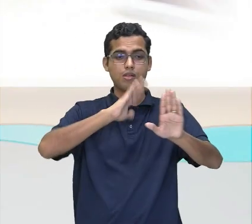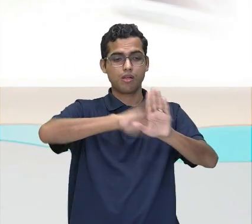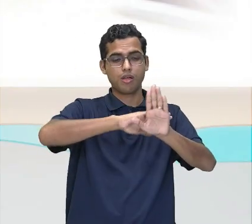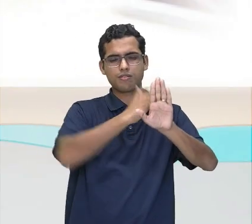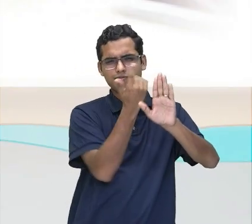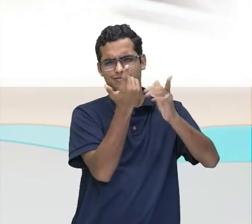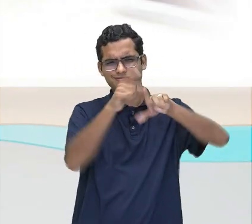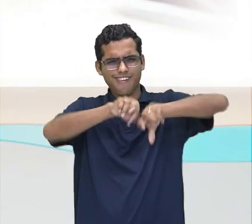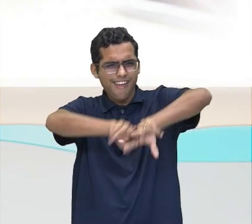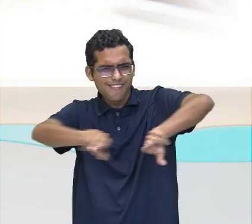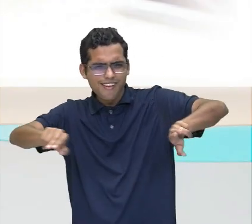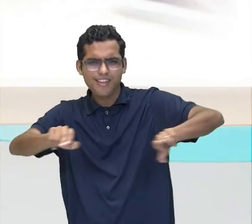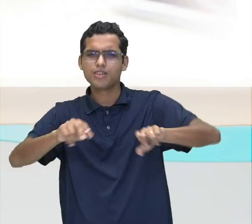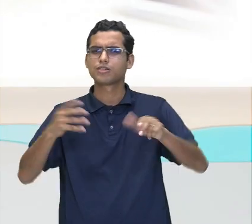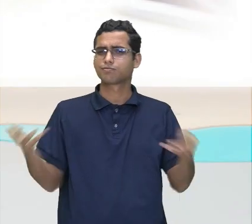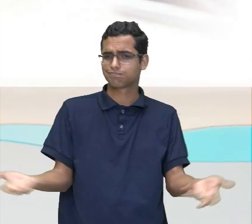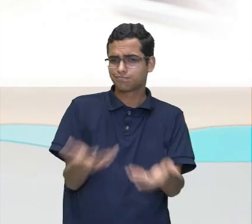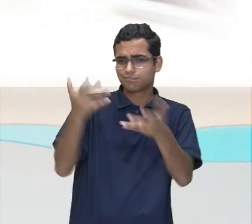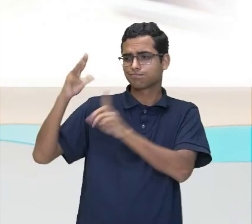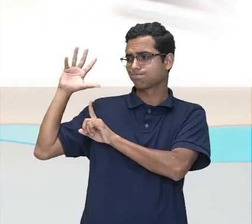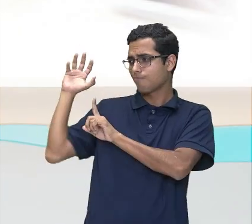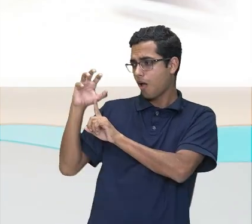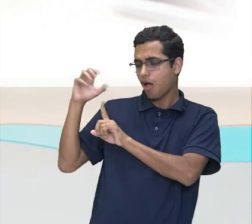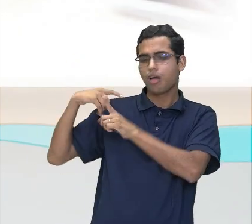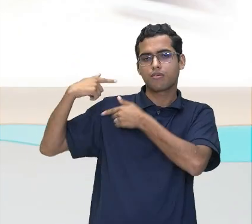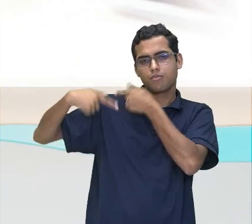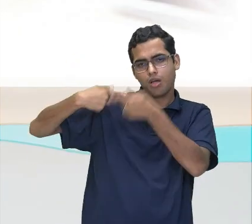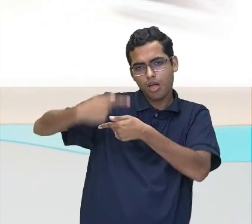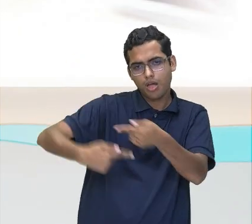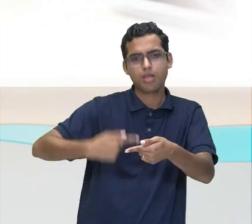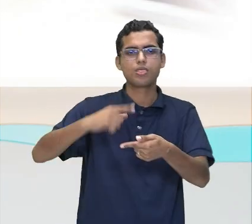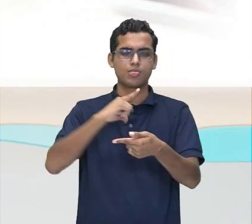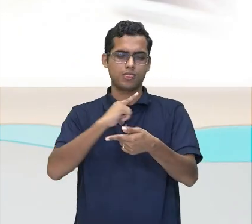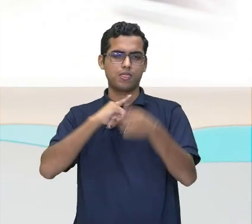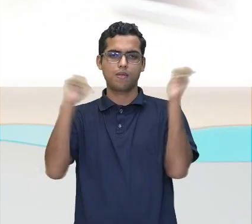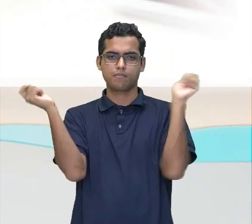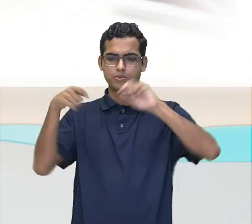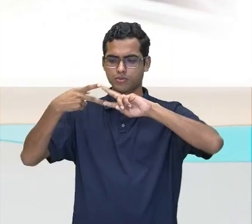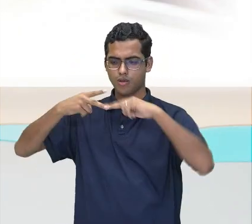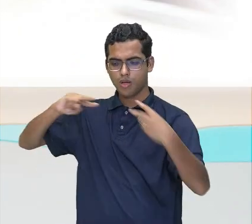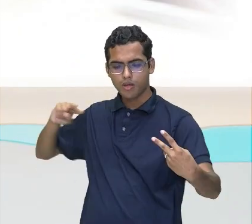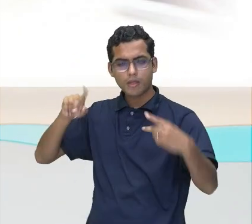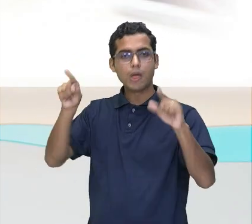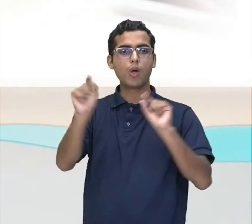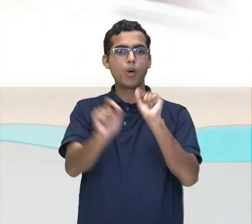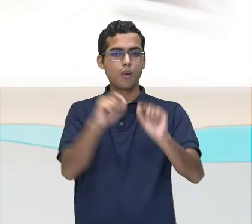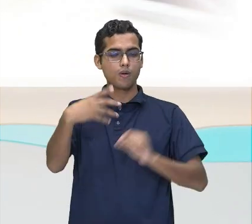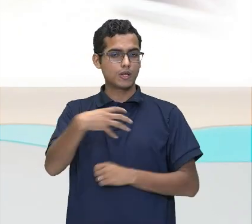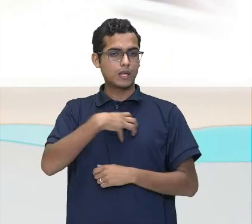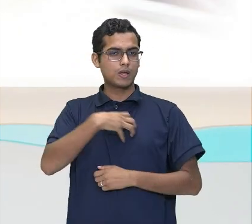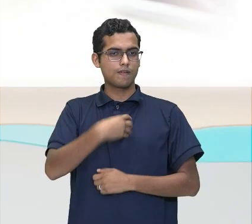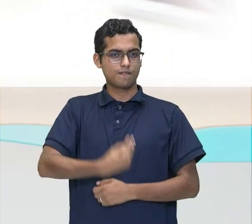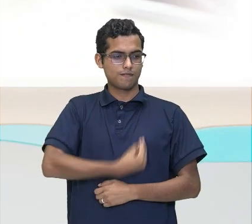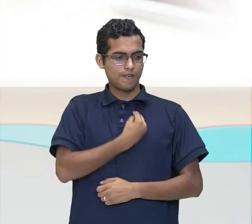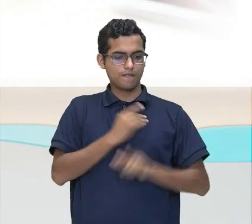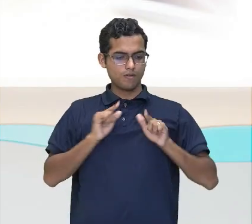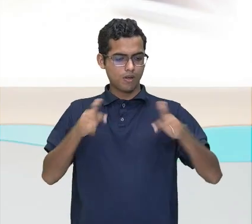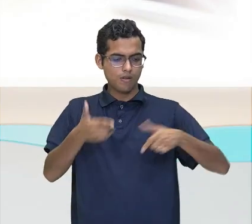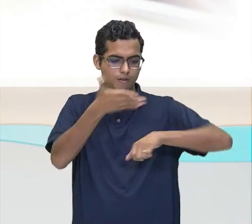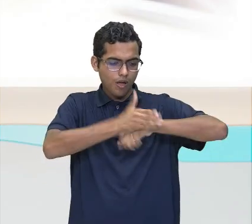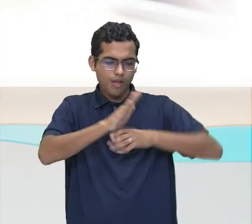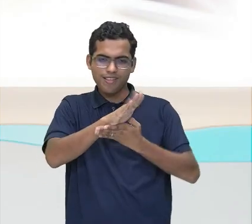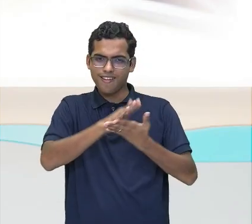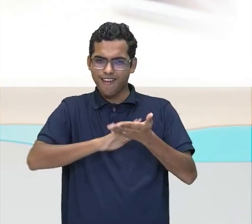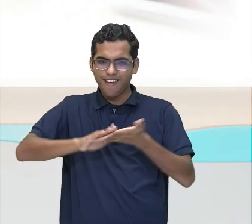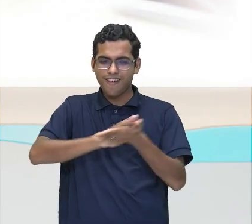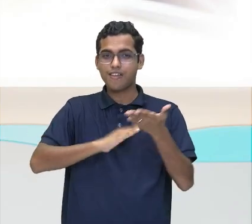de pressão arterial. Embora ela seja herdada dos pais, o estilo de vida sem atividade física e alimentação